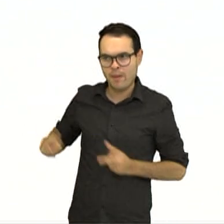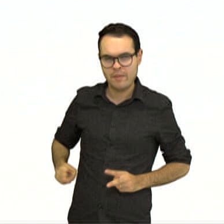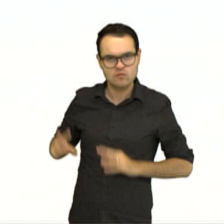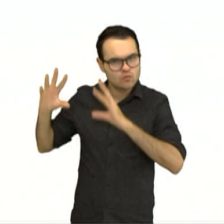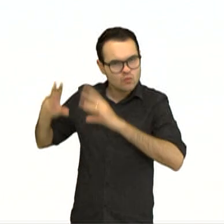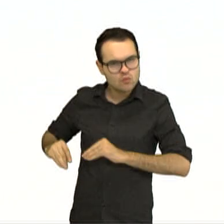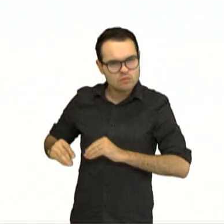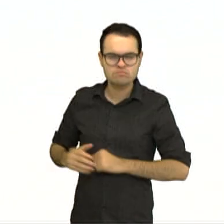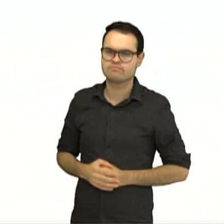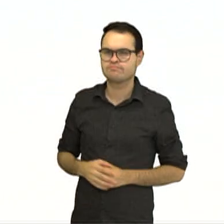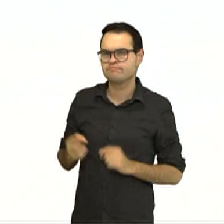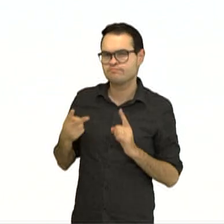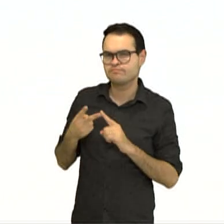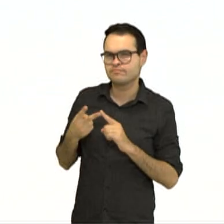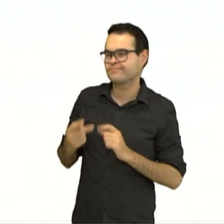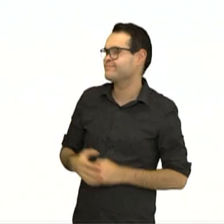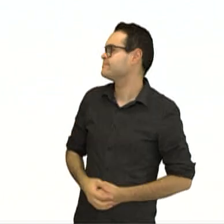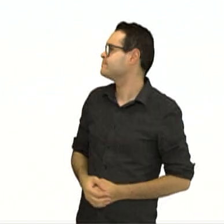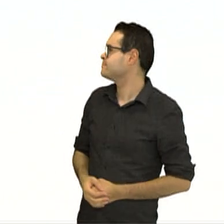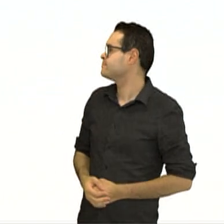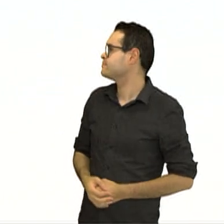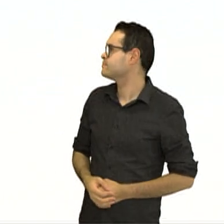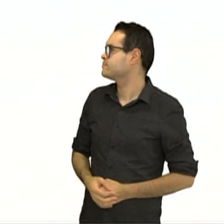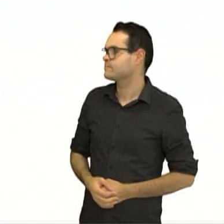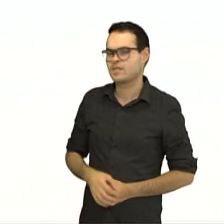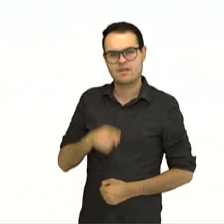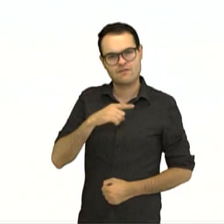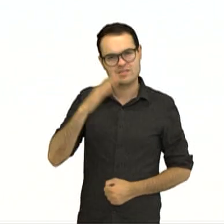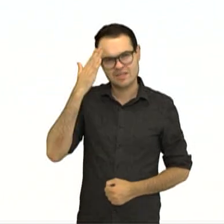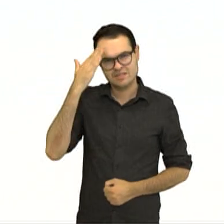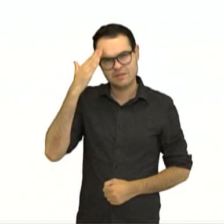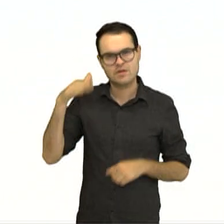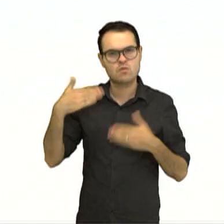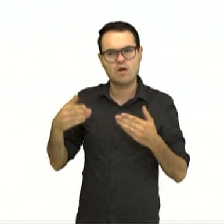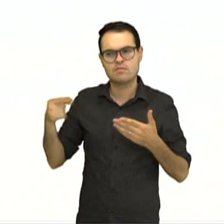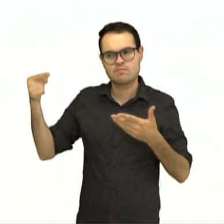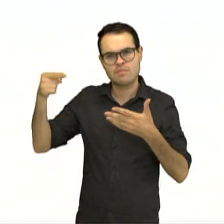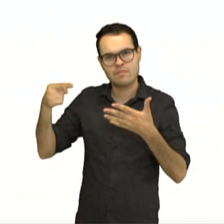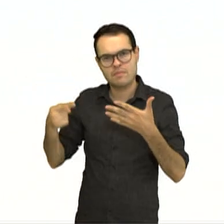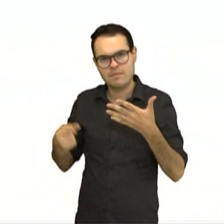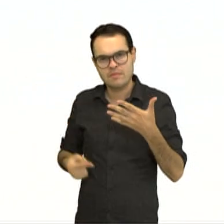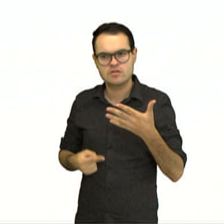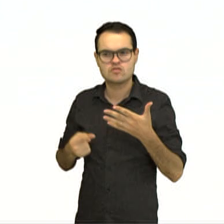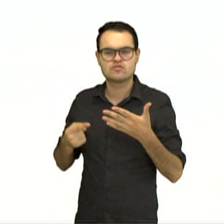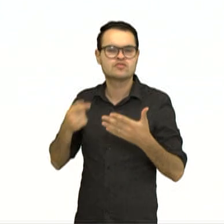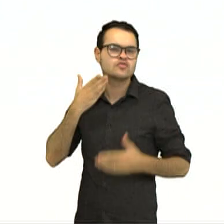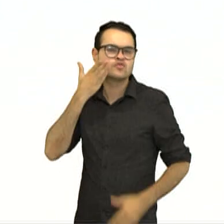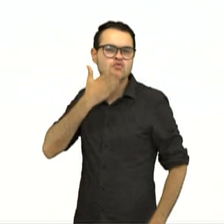Vamos ver. Do you know what discourse markers are? E vocês sabem quais são os marcadores de discurso nisso?